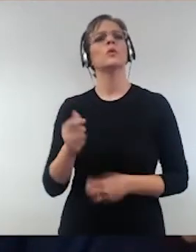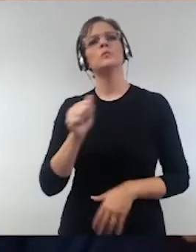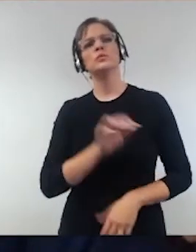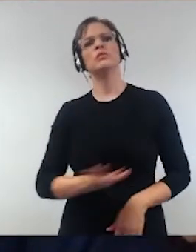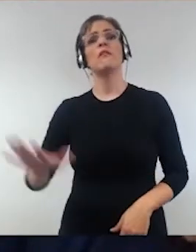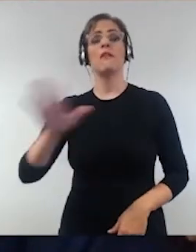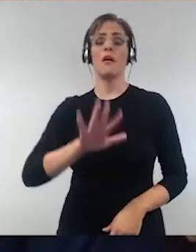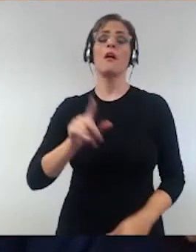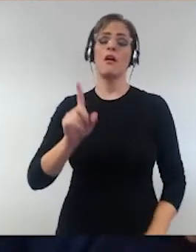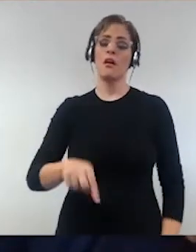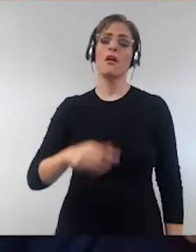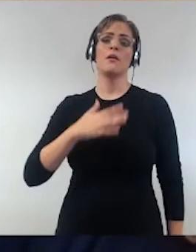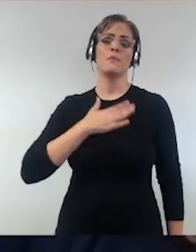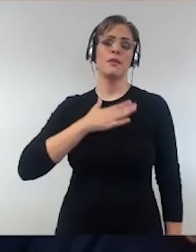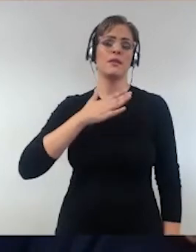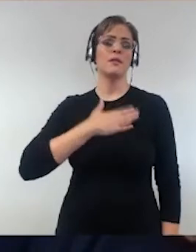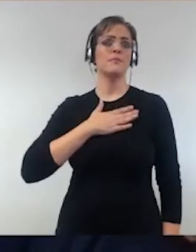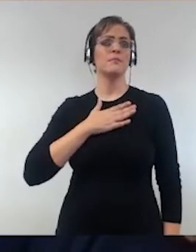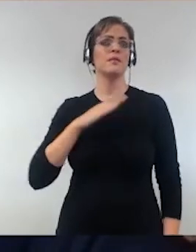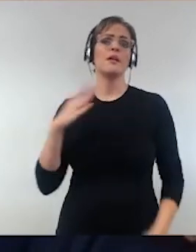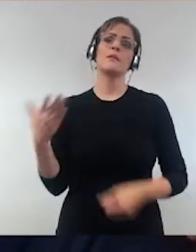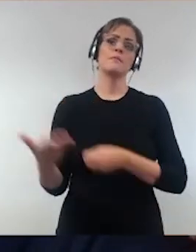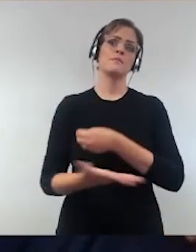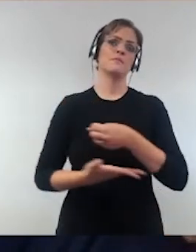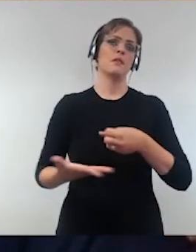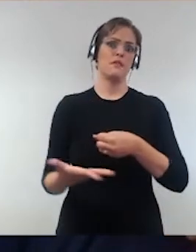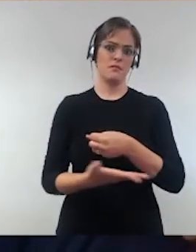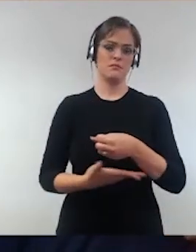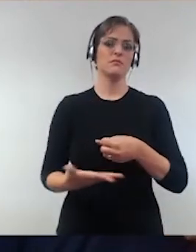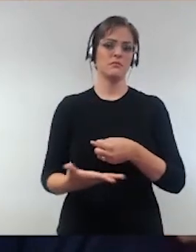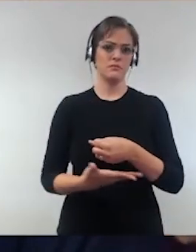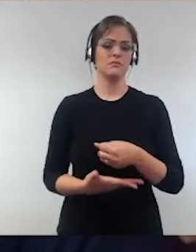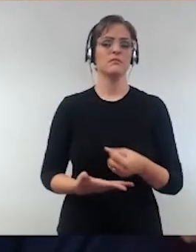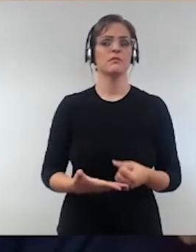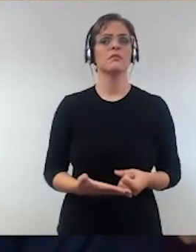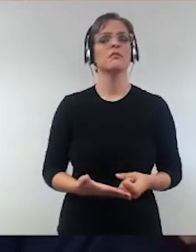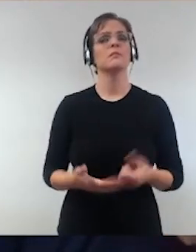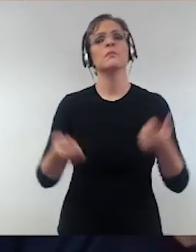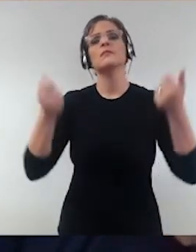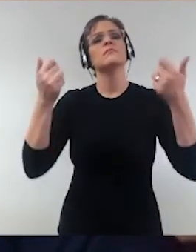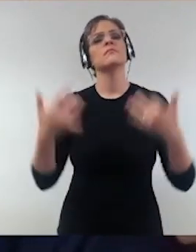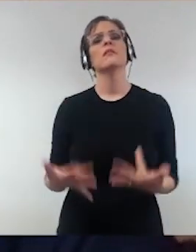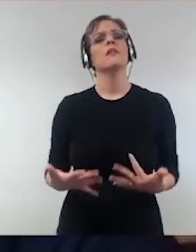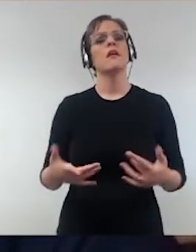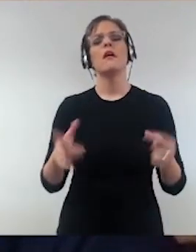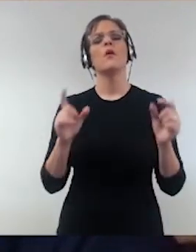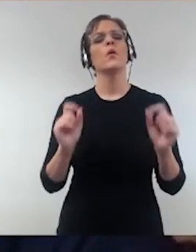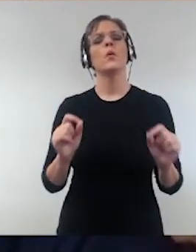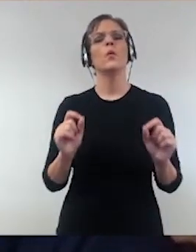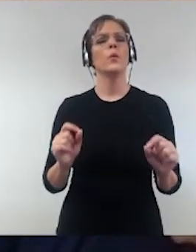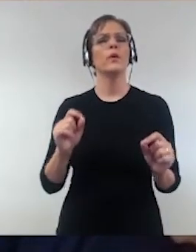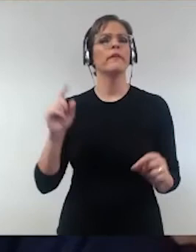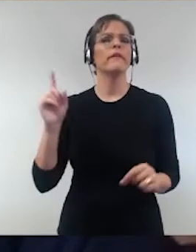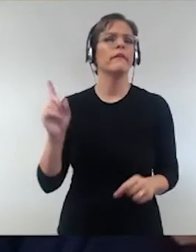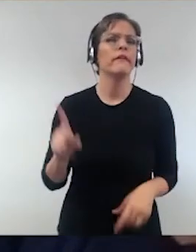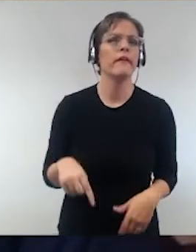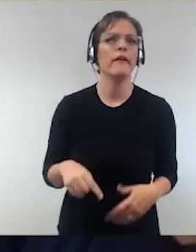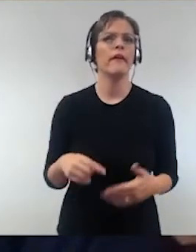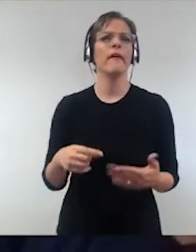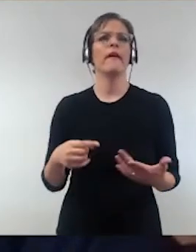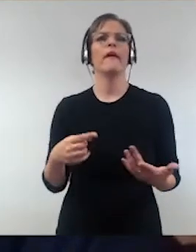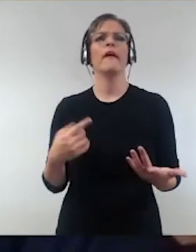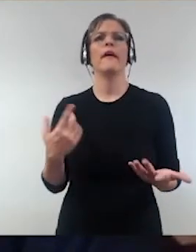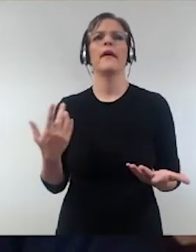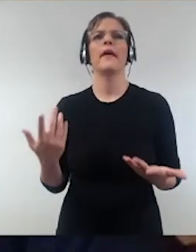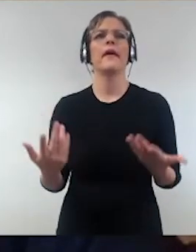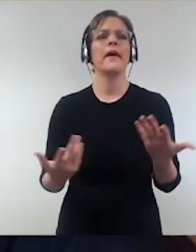menos ao meu ver, a grande fundamentação, a que se referem e o que especificamente nós trazemos para